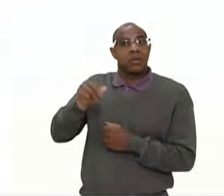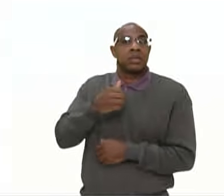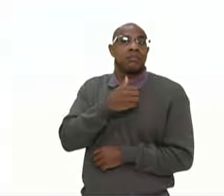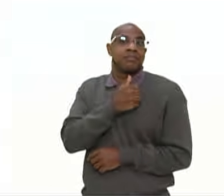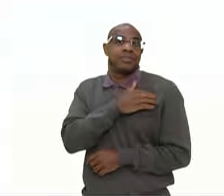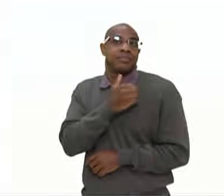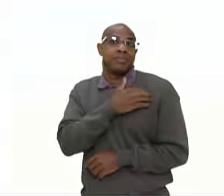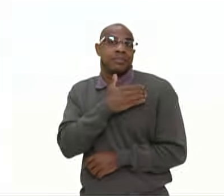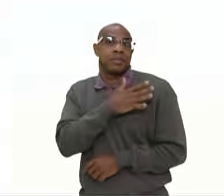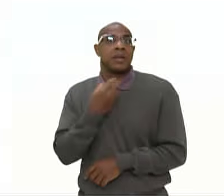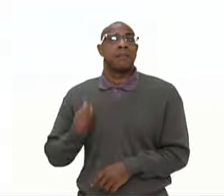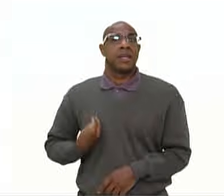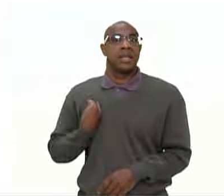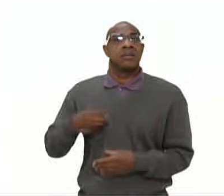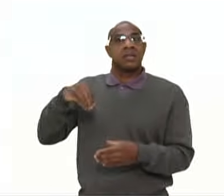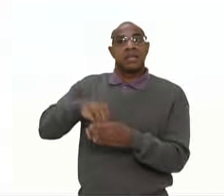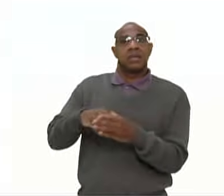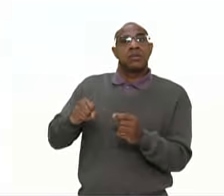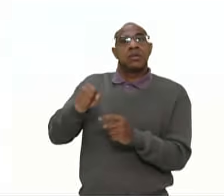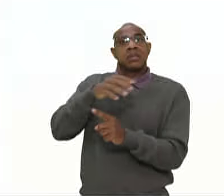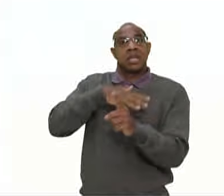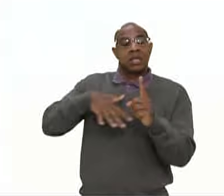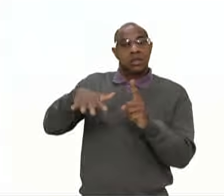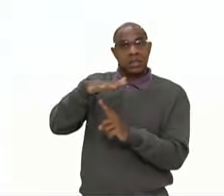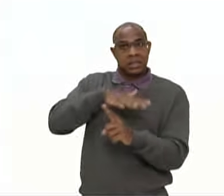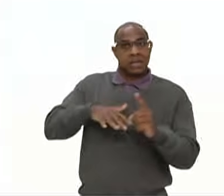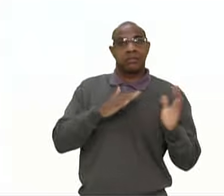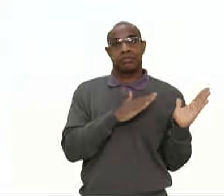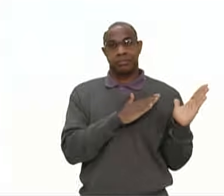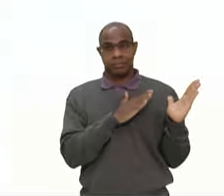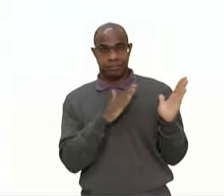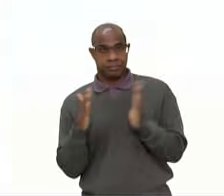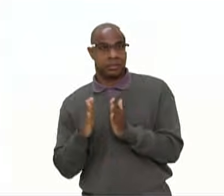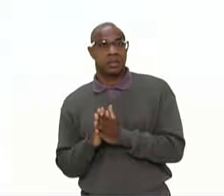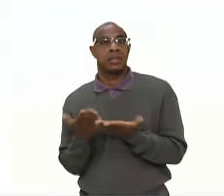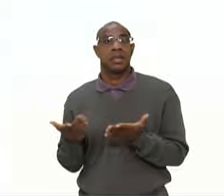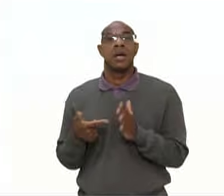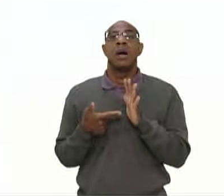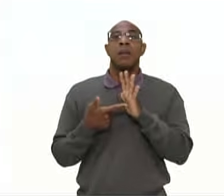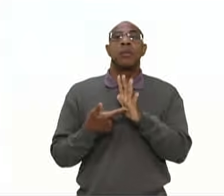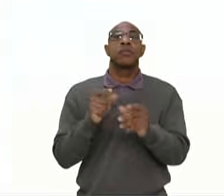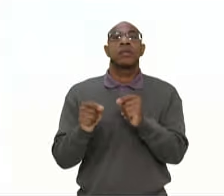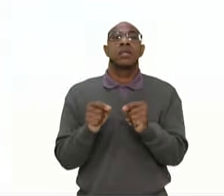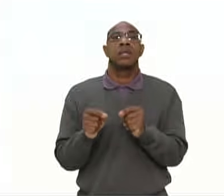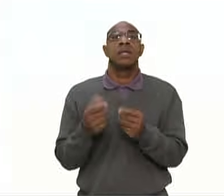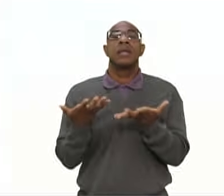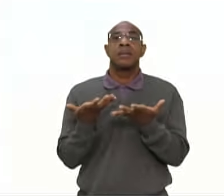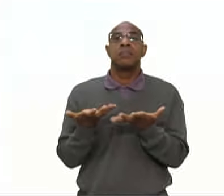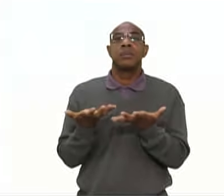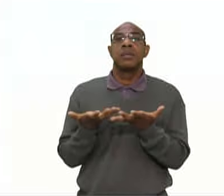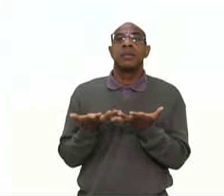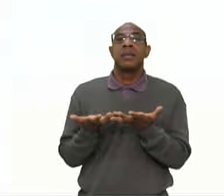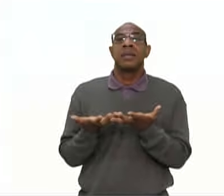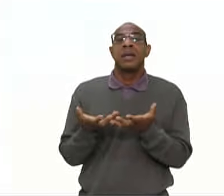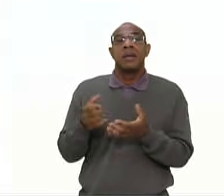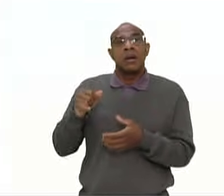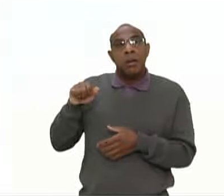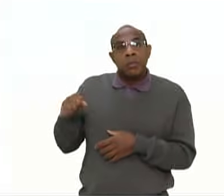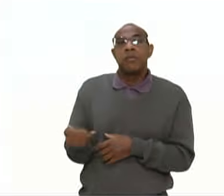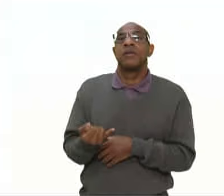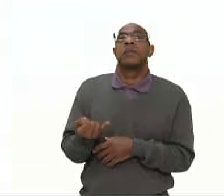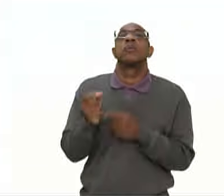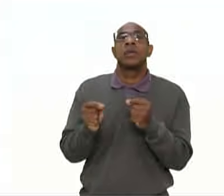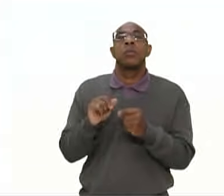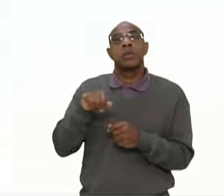sociedade acumuladas ao longo dos anos. Buscam oferecer igualdade de oportunidades a todos e podem ser